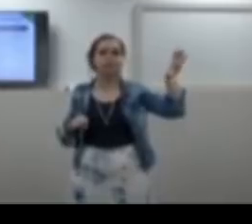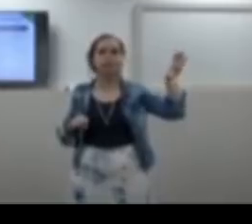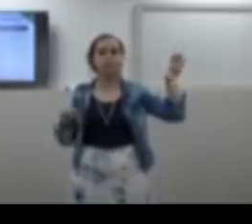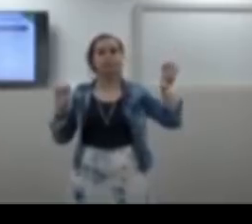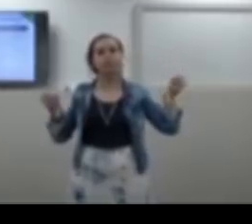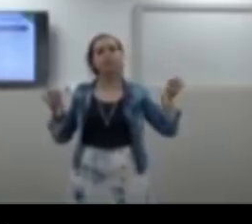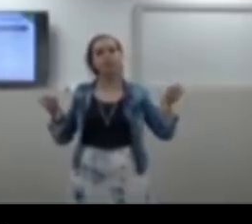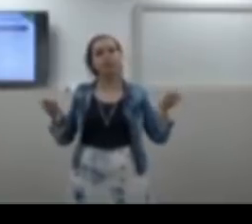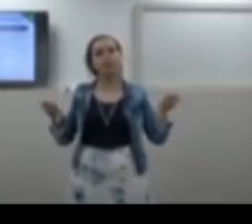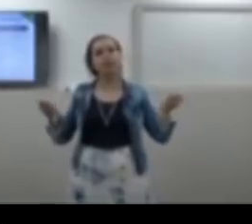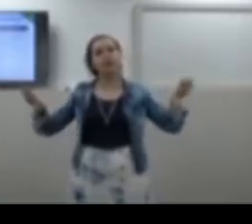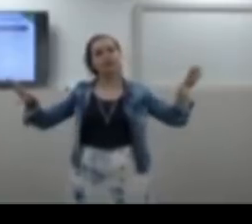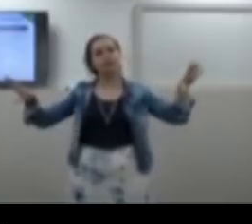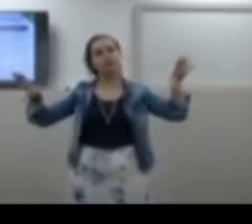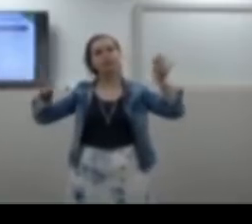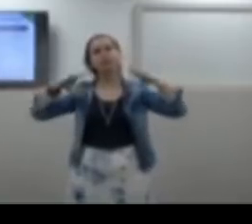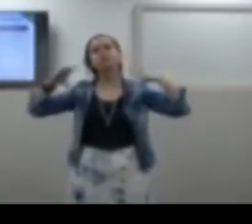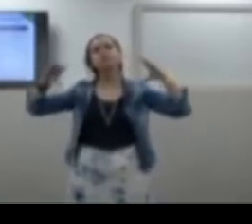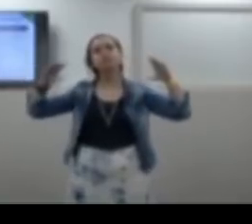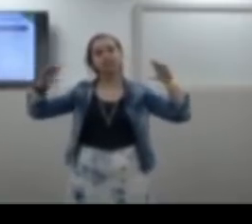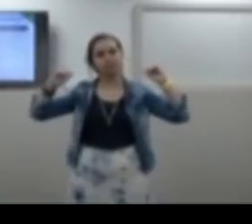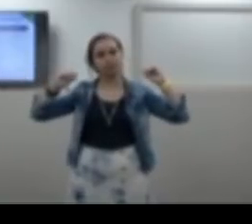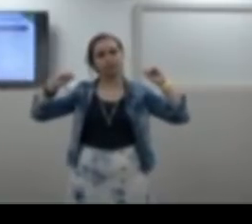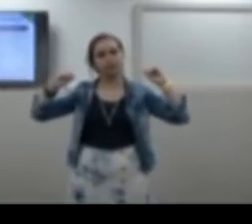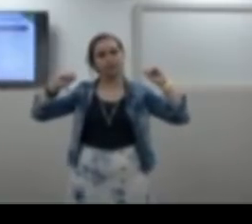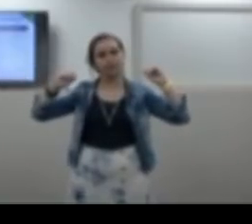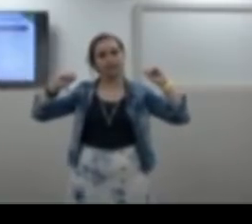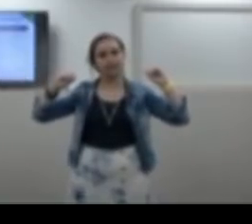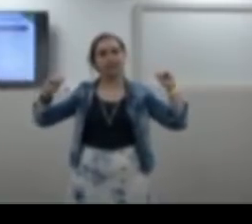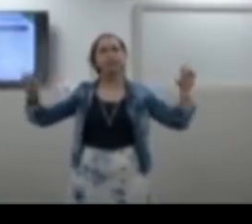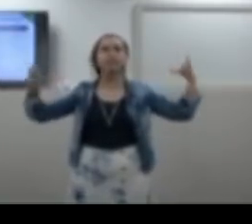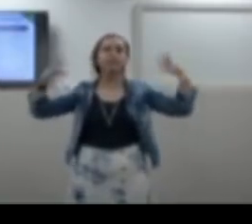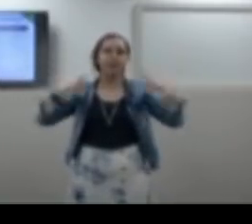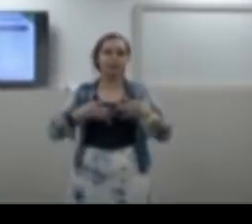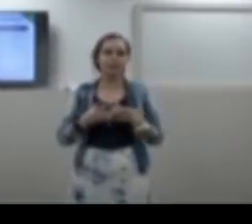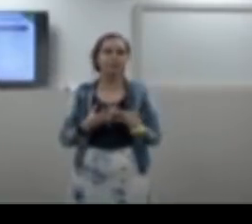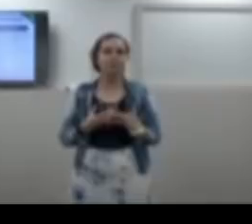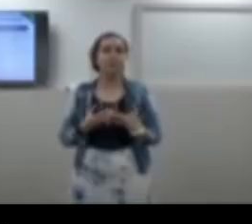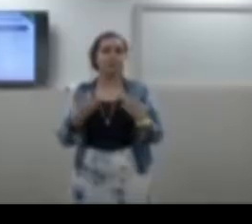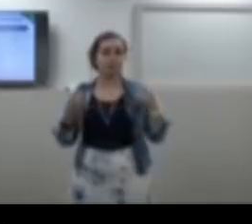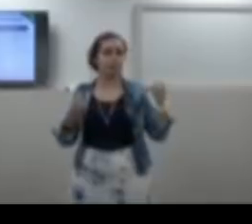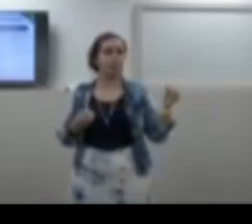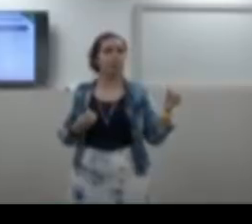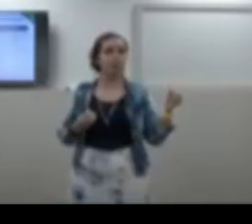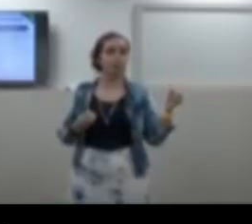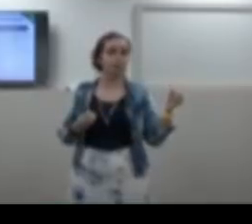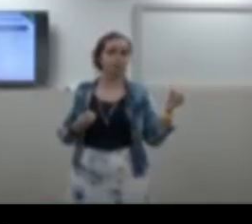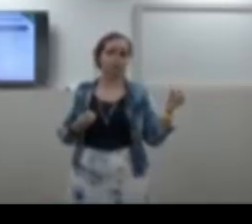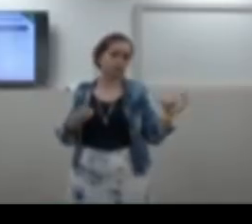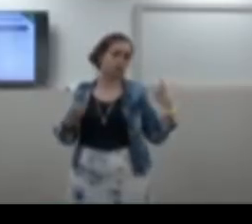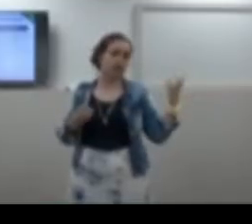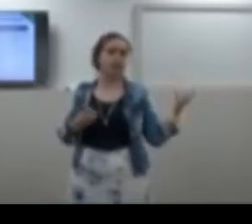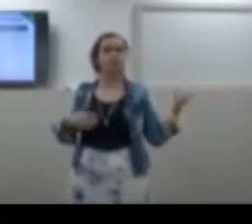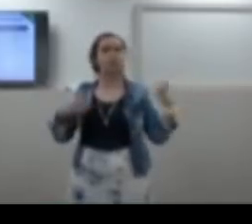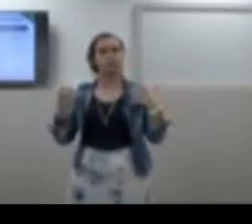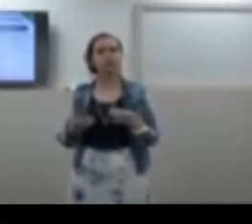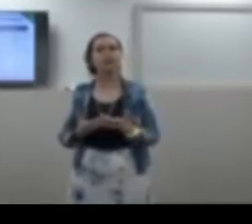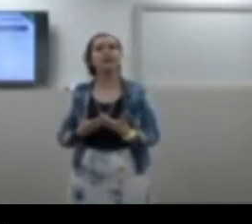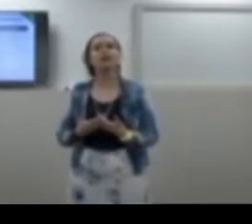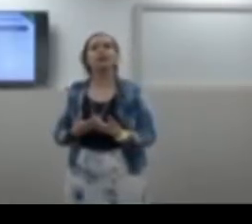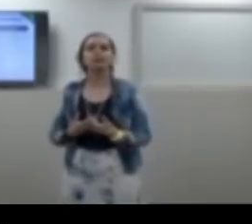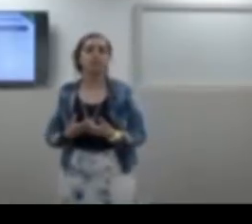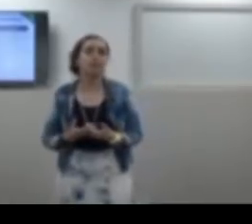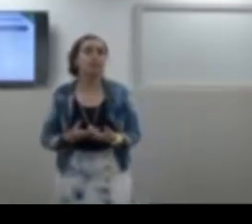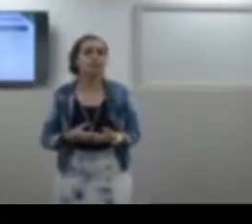árvores do sexo masculino e feminino. Então elas precisam de um certo contato entre elas ali para poder reproduzir, para que o pólen da árvore